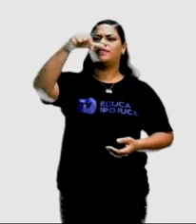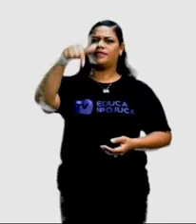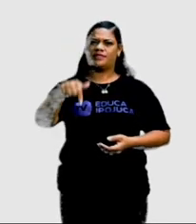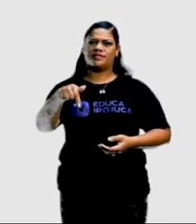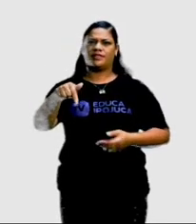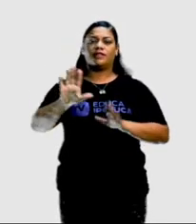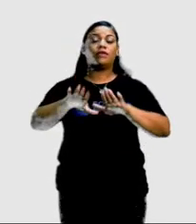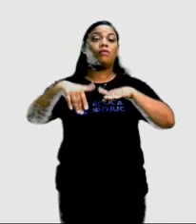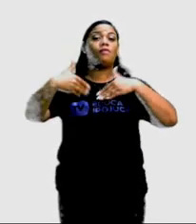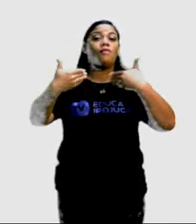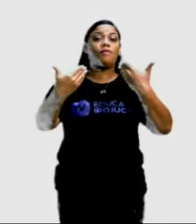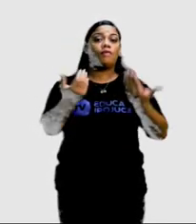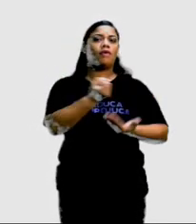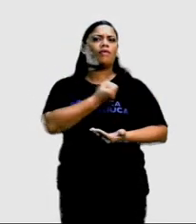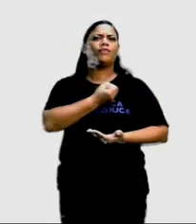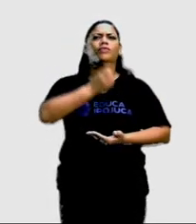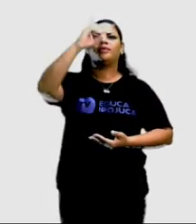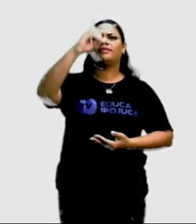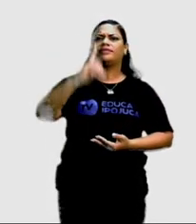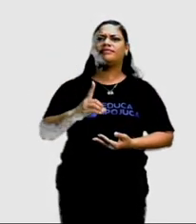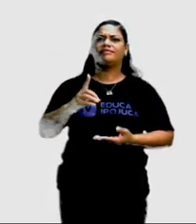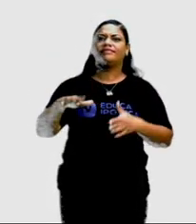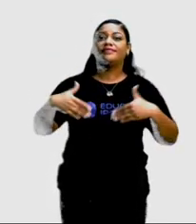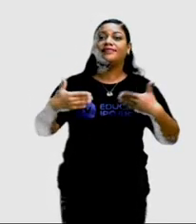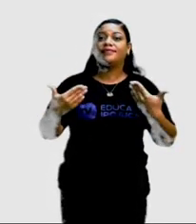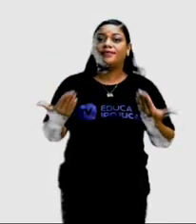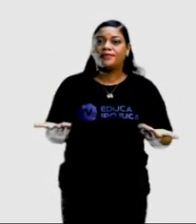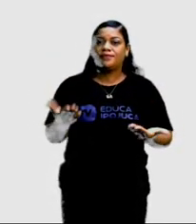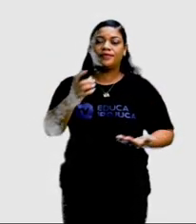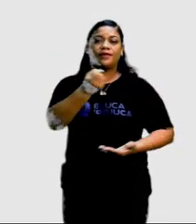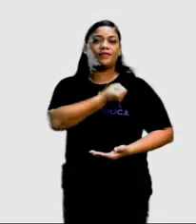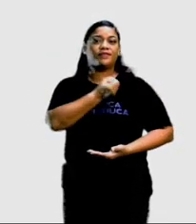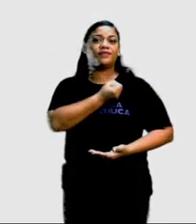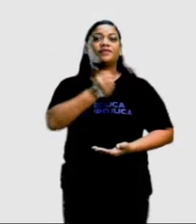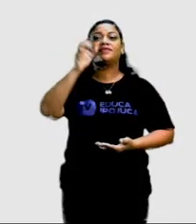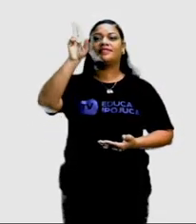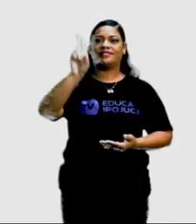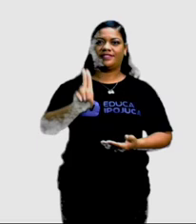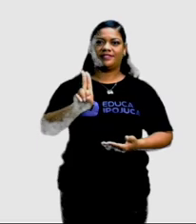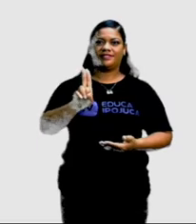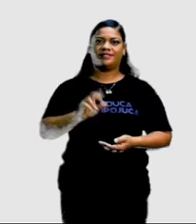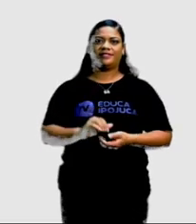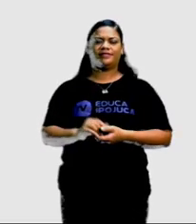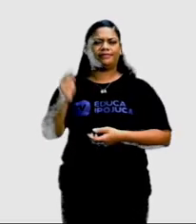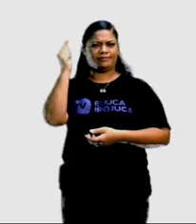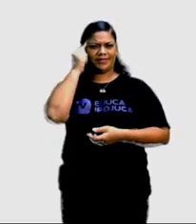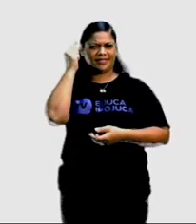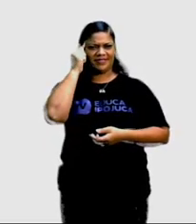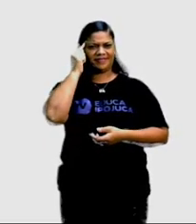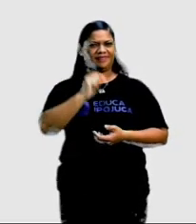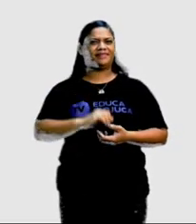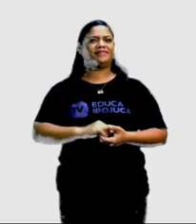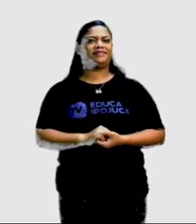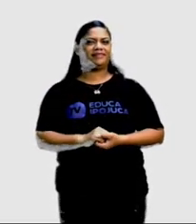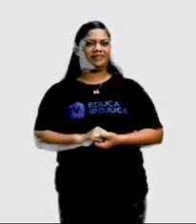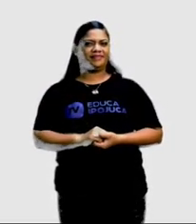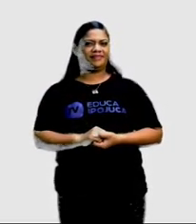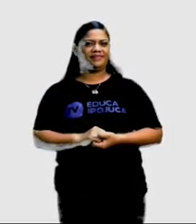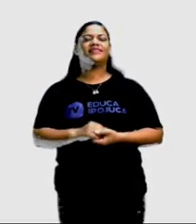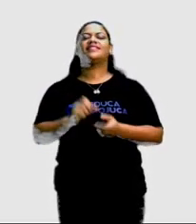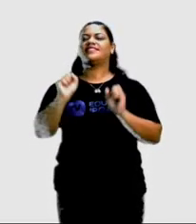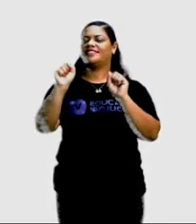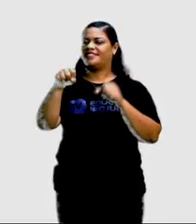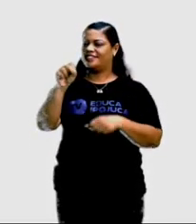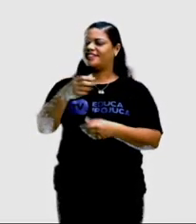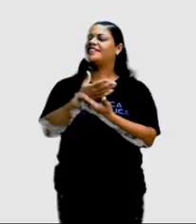97? Qual é o valor da dezena? E qual o valor da unidade? Pensaram? É isso